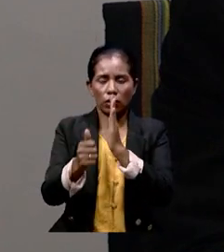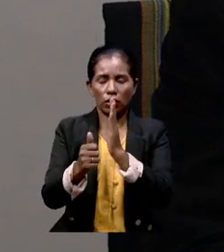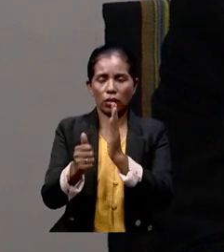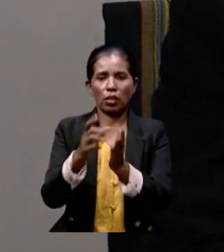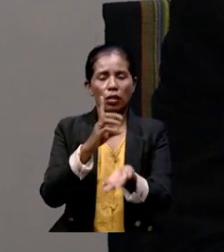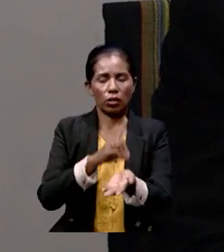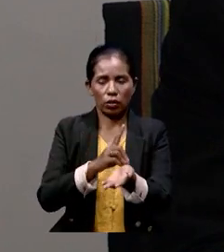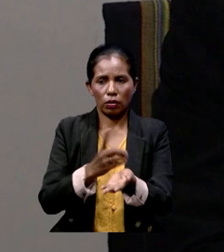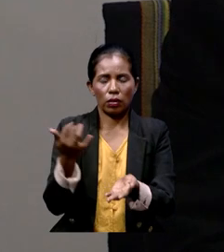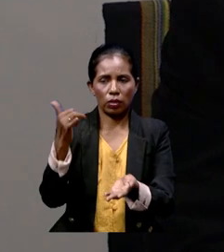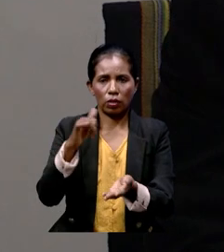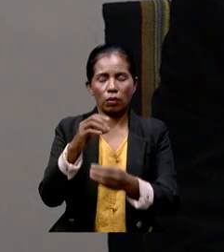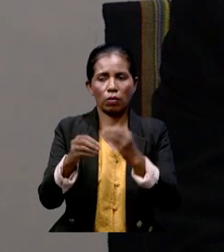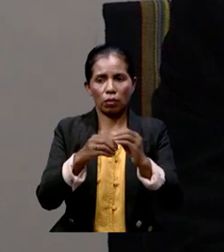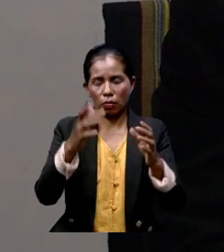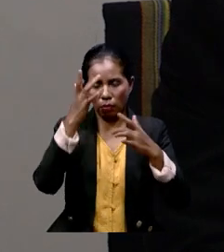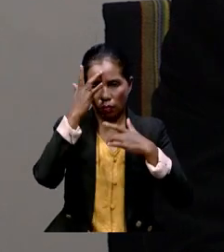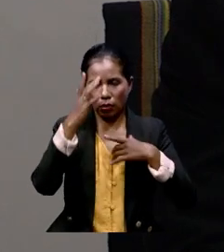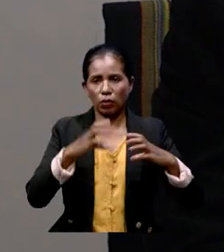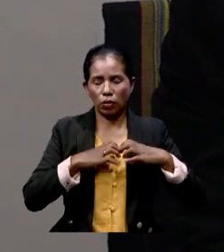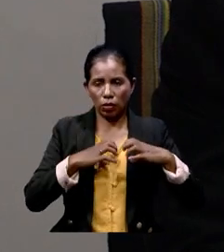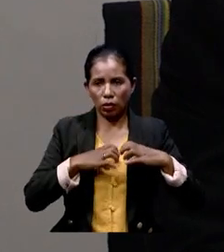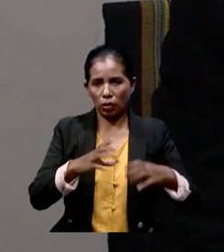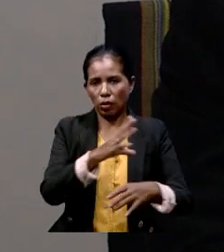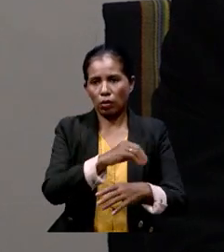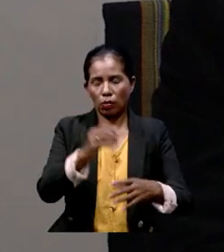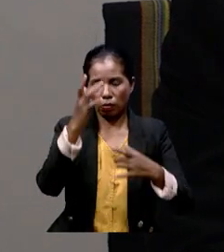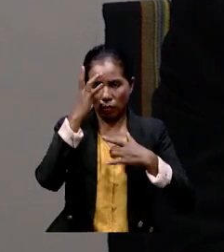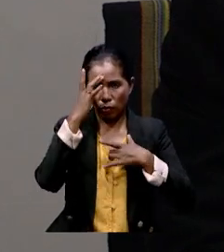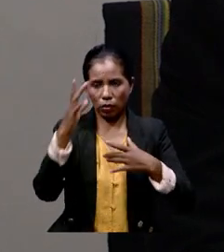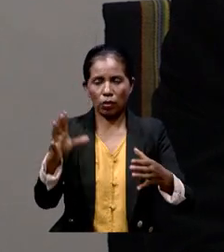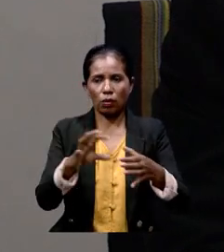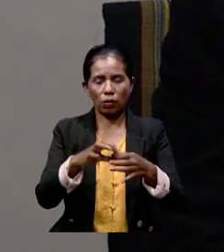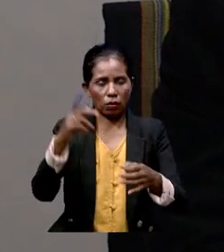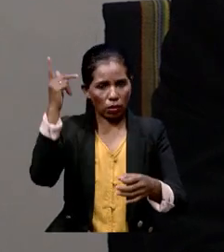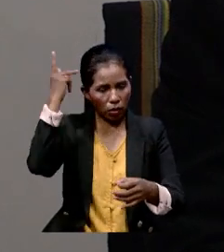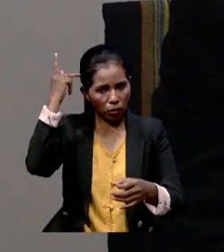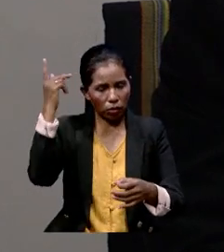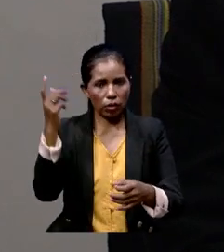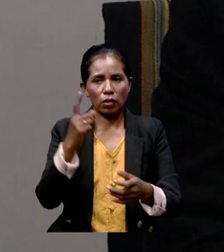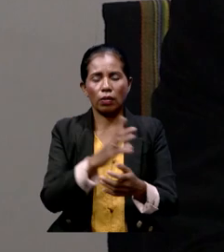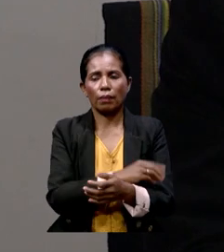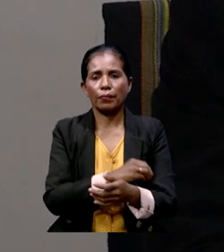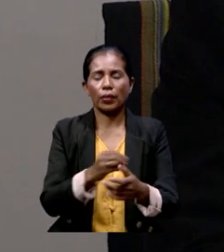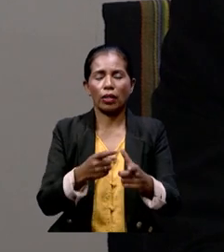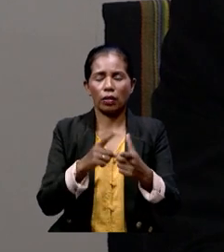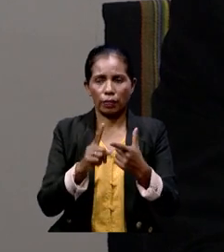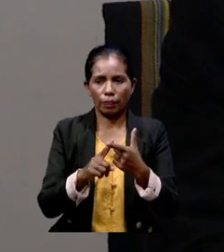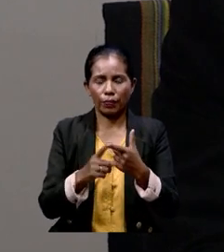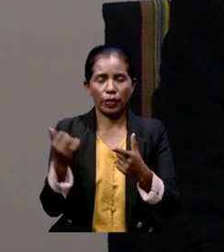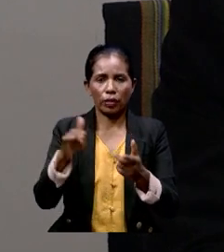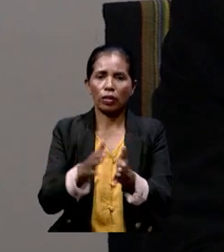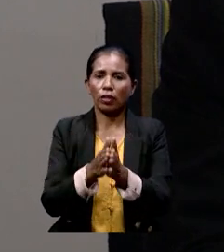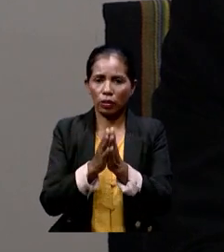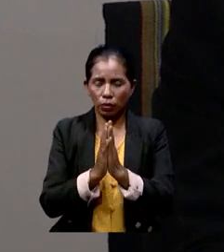interna. Liliuba e a moras coração, ou moras nebem a ligação com a cuta, ou cérebro. E não é mais, será